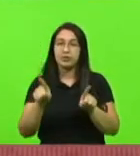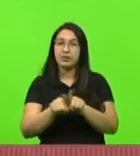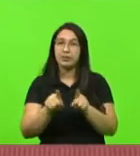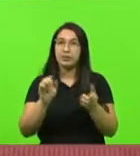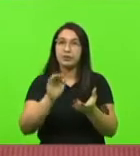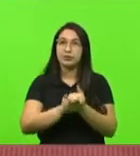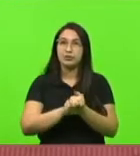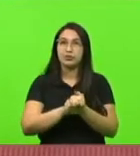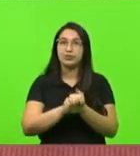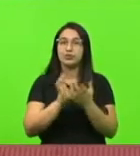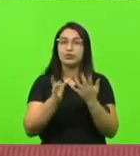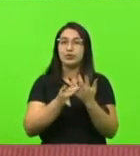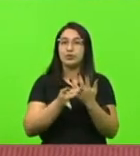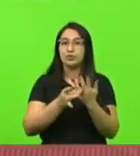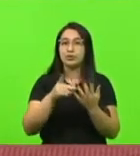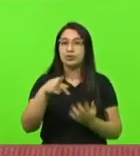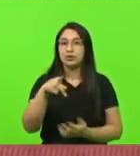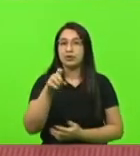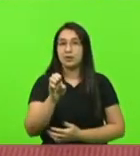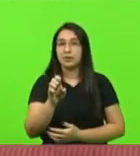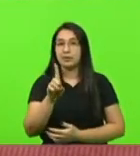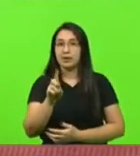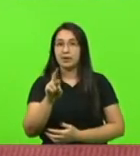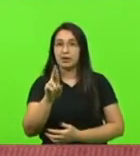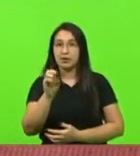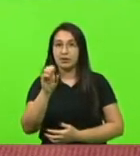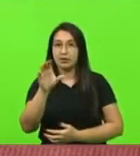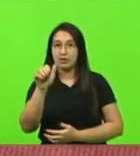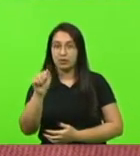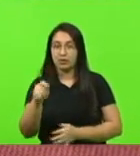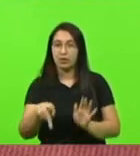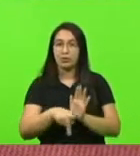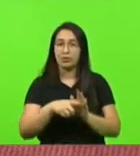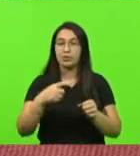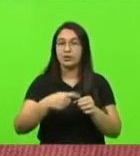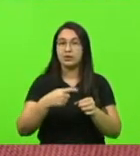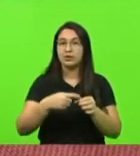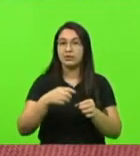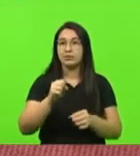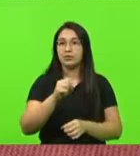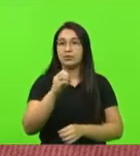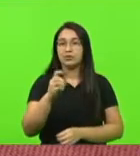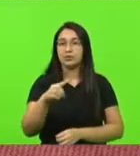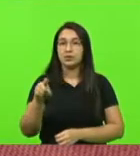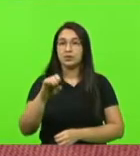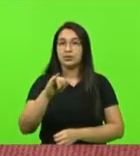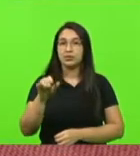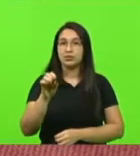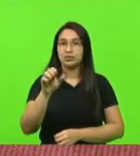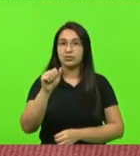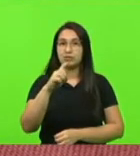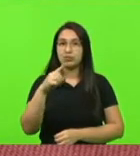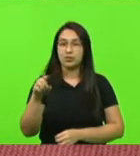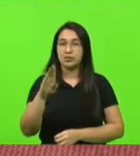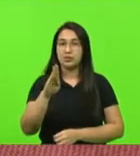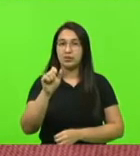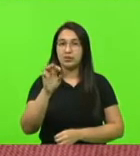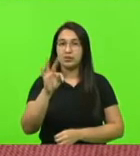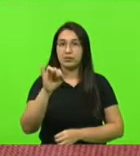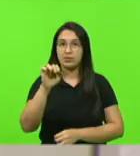prefeito Pedroca, do município de São João Batista. Seja muito bem-vindo sempre a essa casa, prefeito.